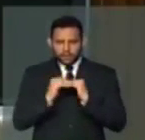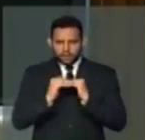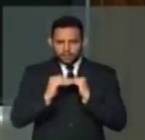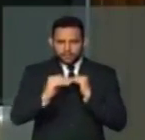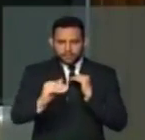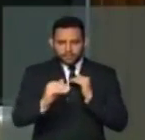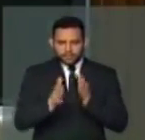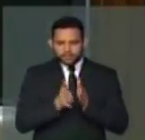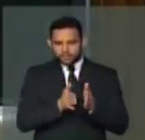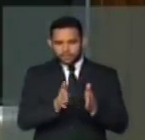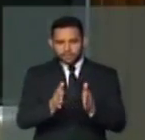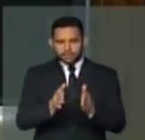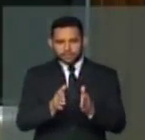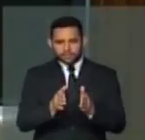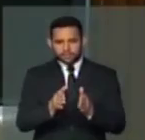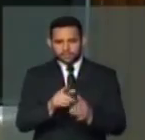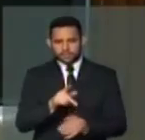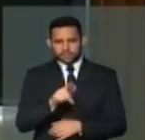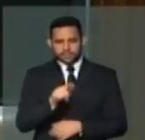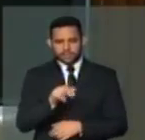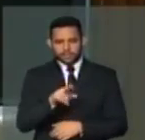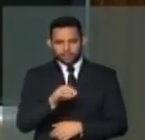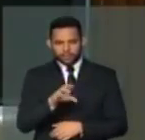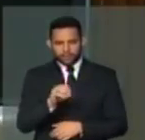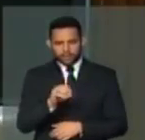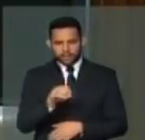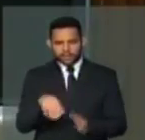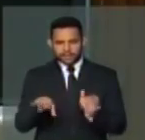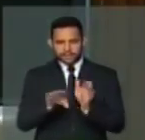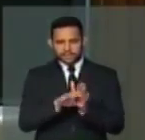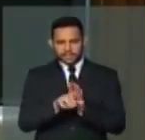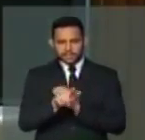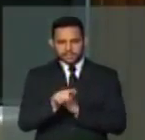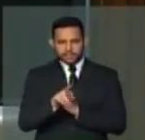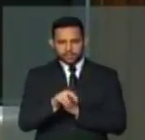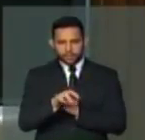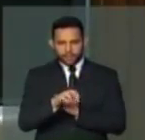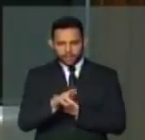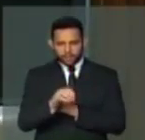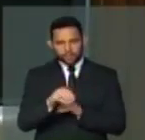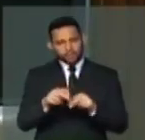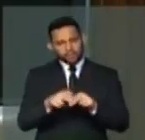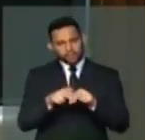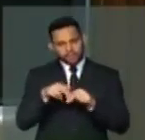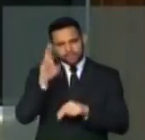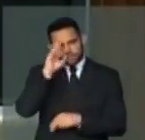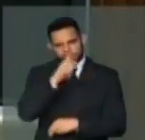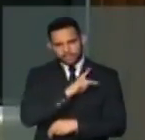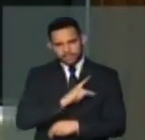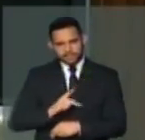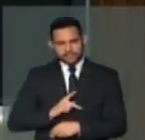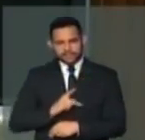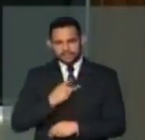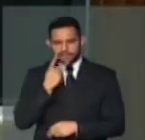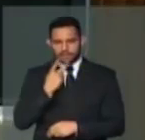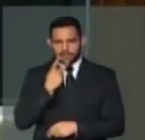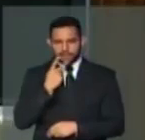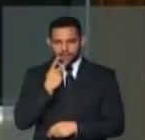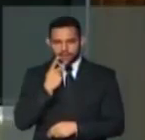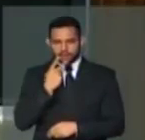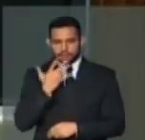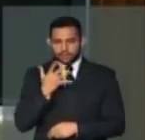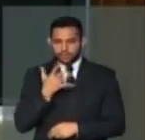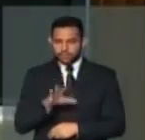o trecho de Conceição das Crioulas até chegar em Salgueiro. Eu quero, senhor presidente, dizer que não dá para a